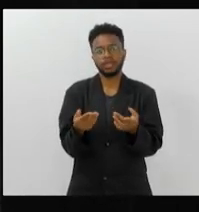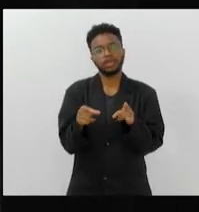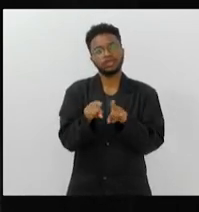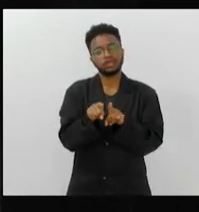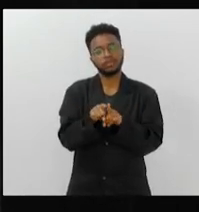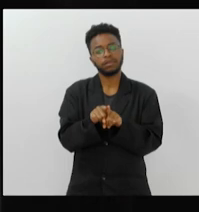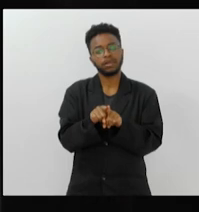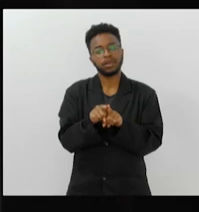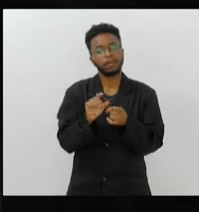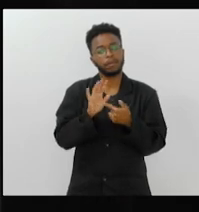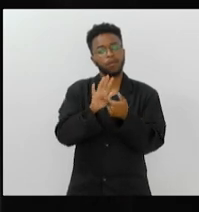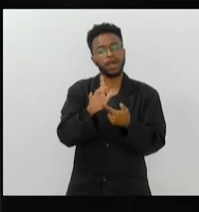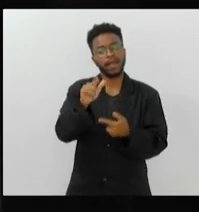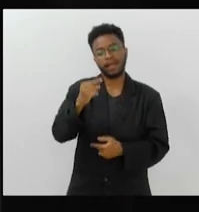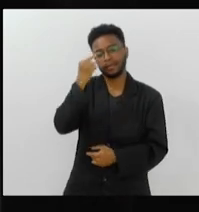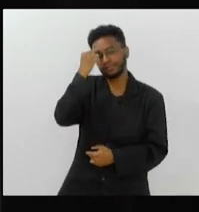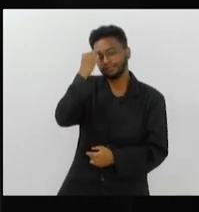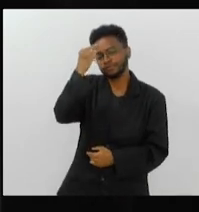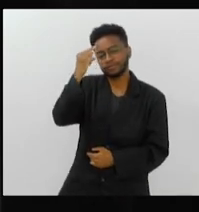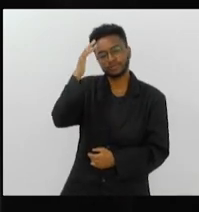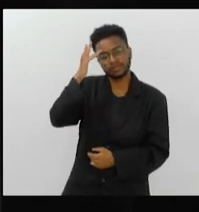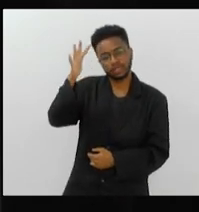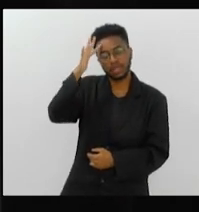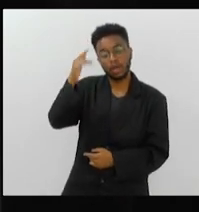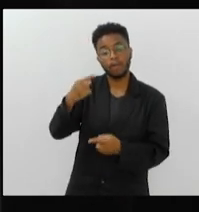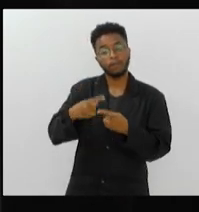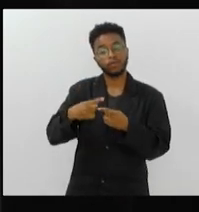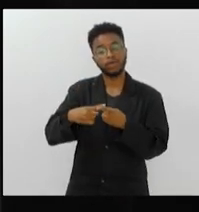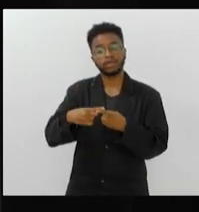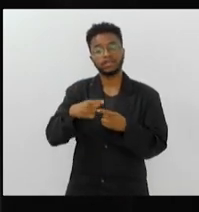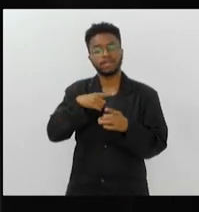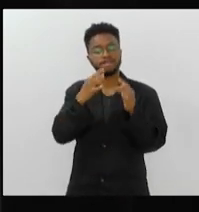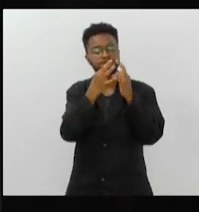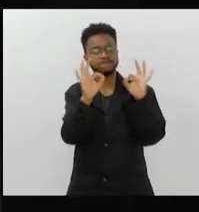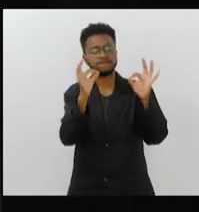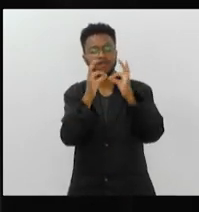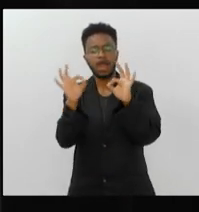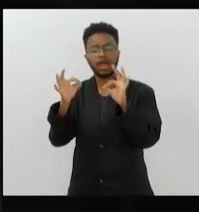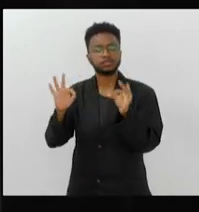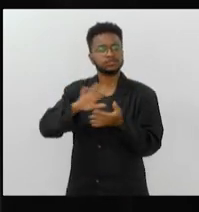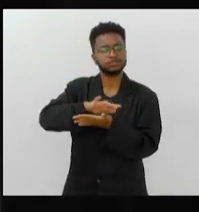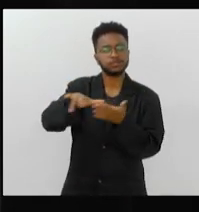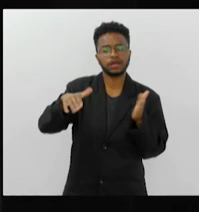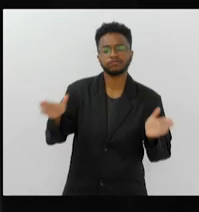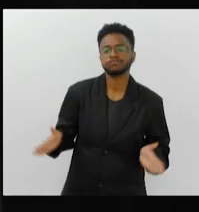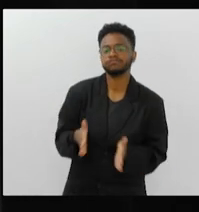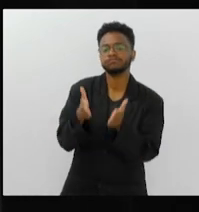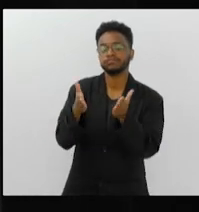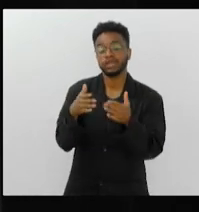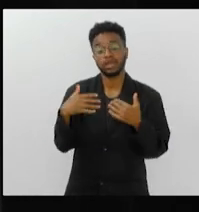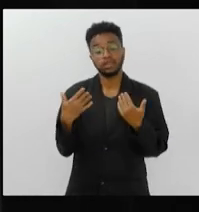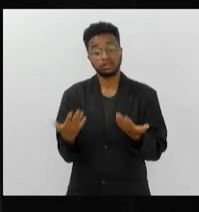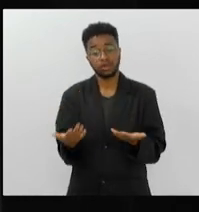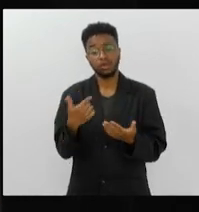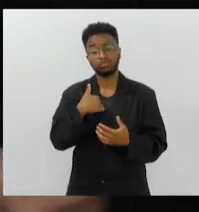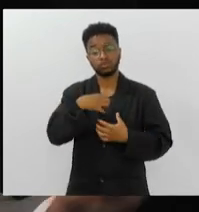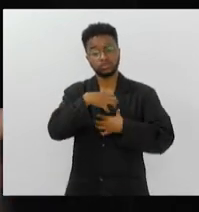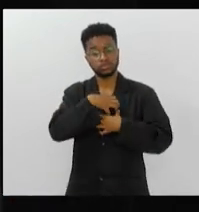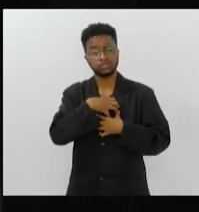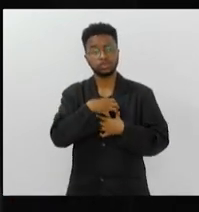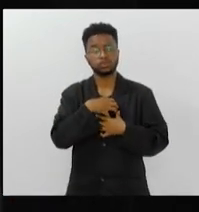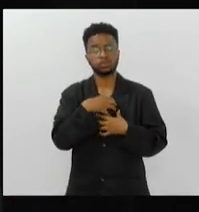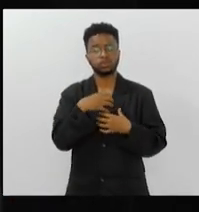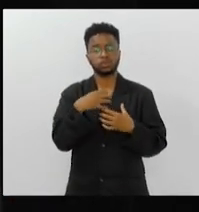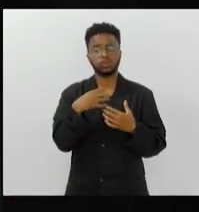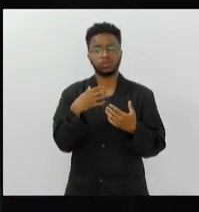coloca aquilo como ideal. A gente tem muitas frases, né, motivacionais, então o que eu sinto aqui